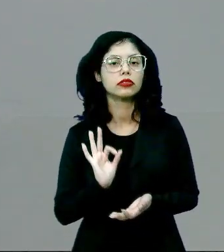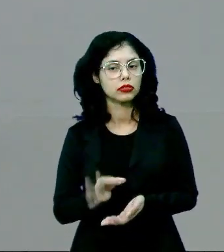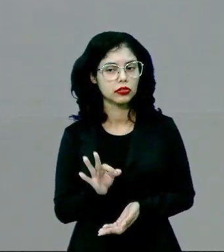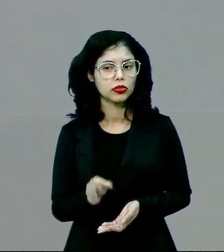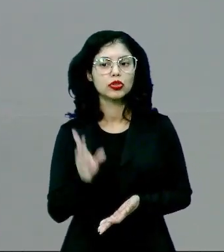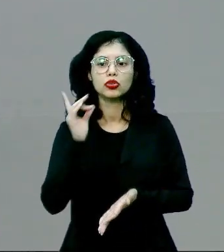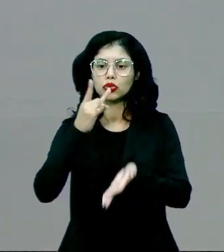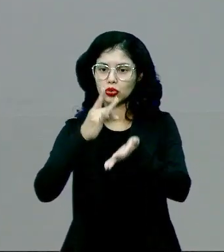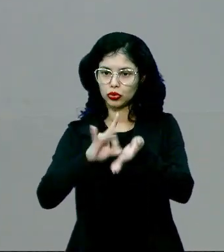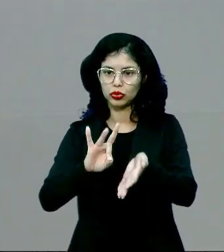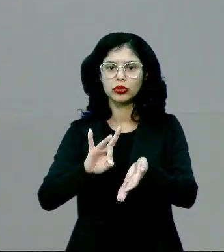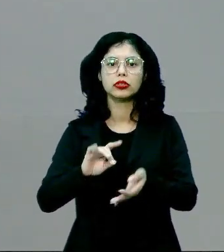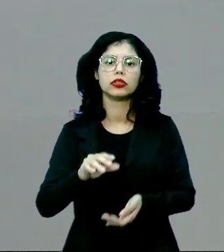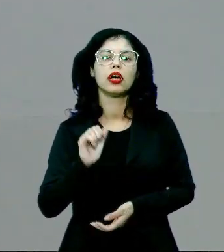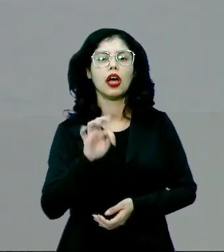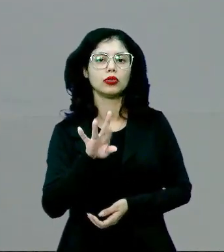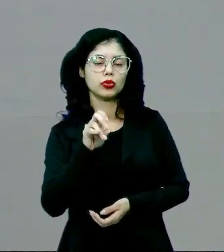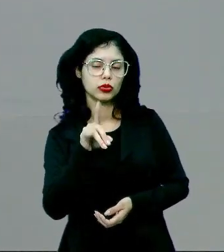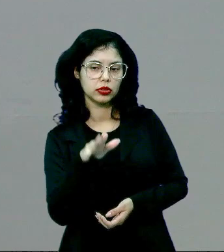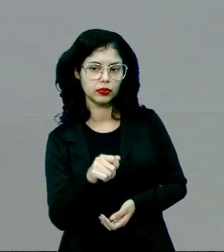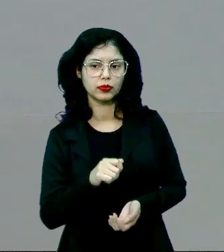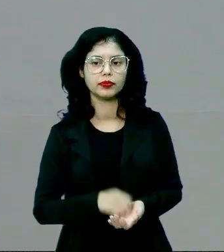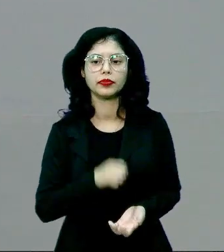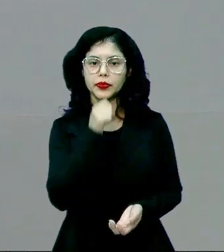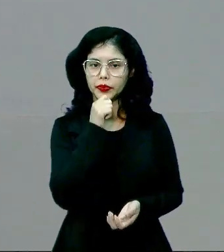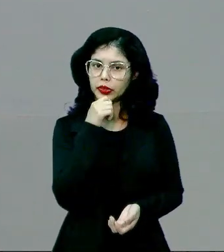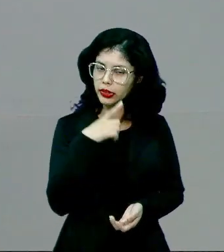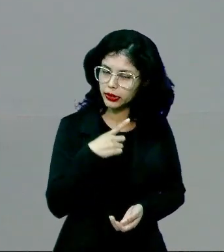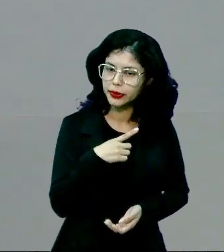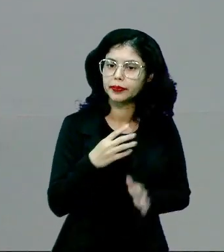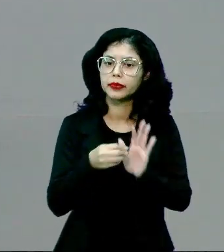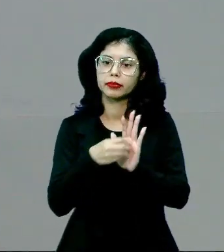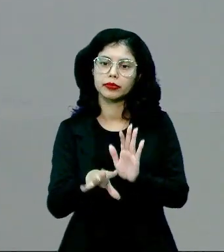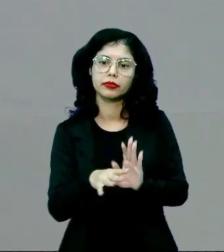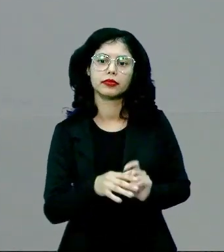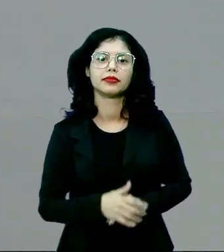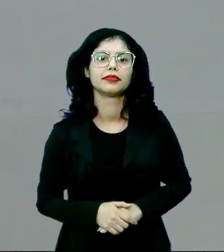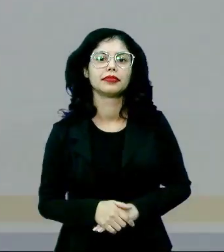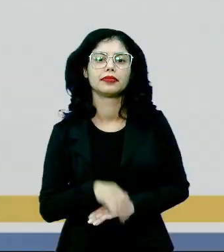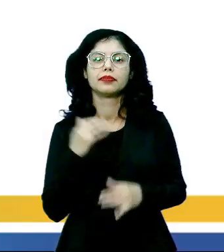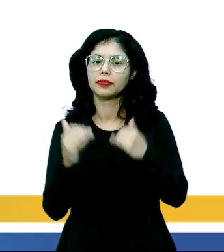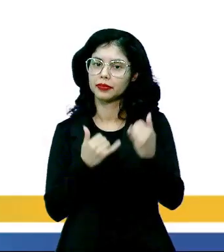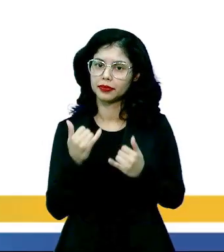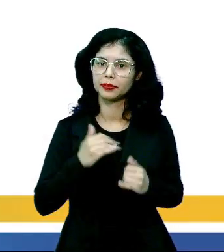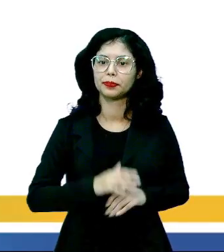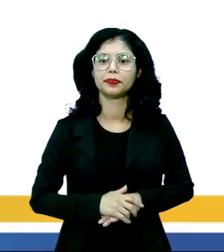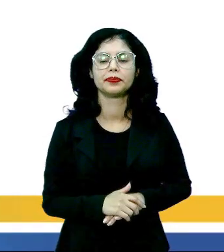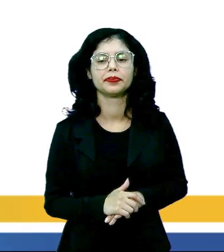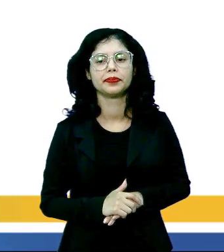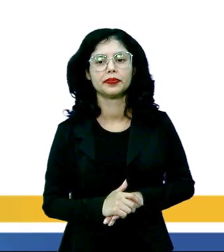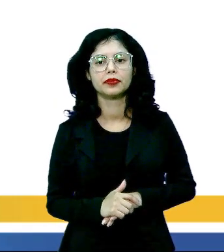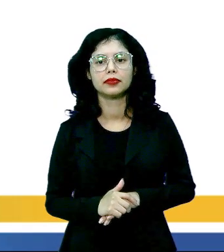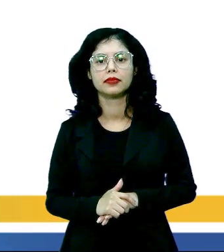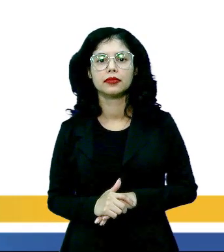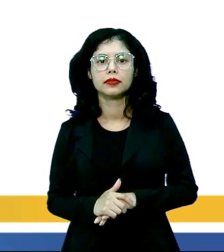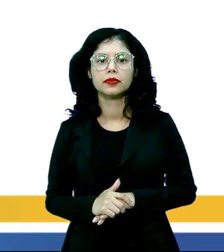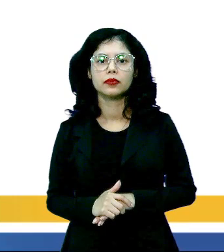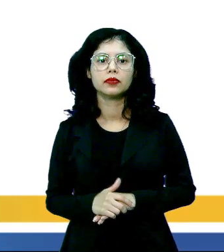dos direitos autorais né para a circulação da mídia existe isso então ele fez a brincadeira ali